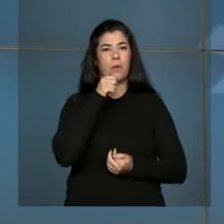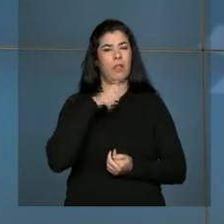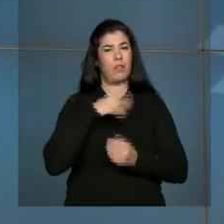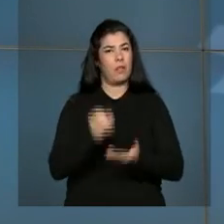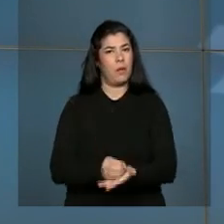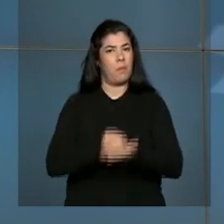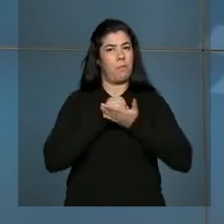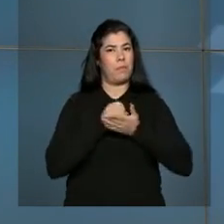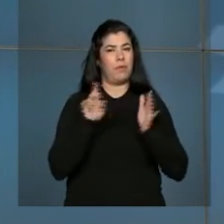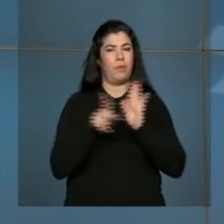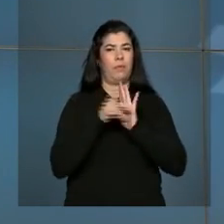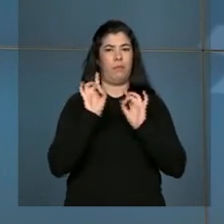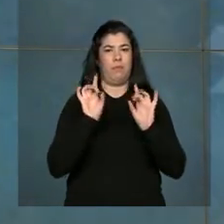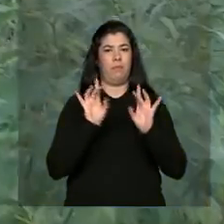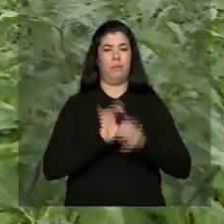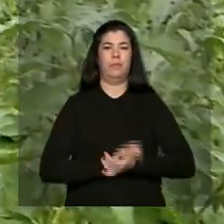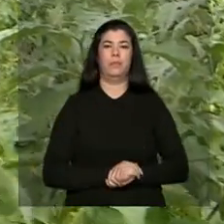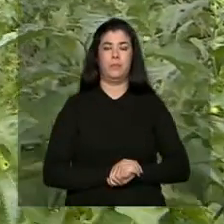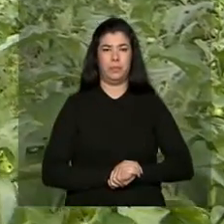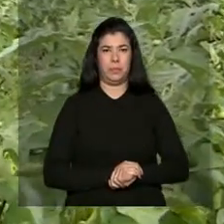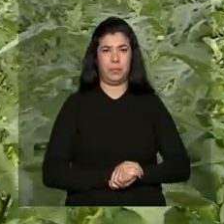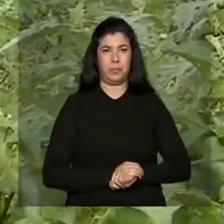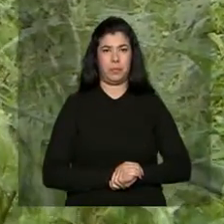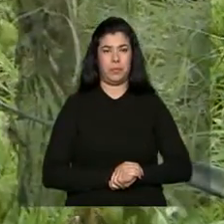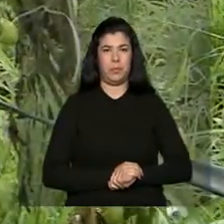crédito exclusiva.